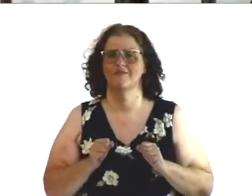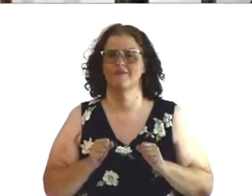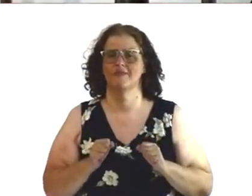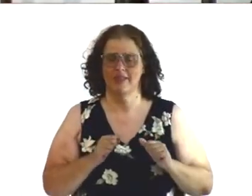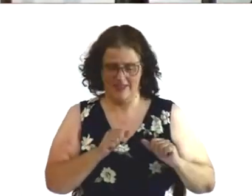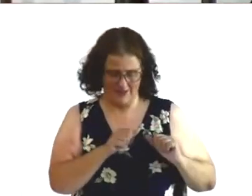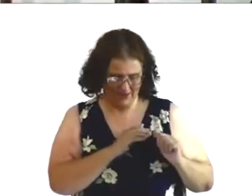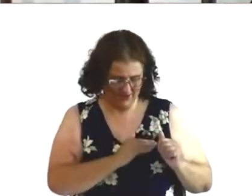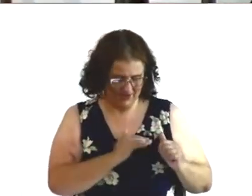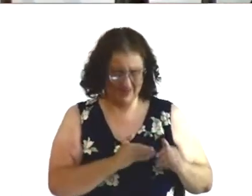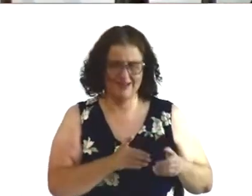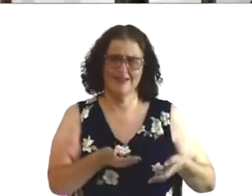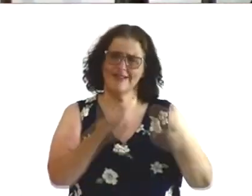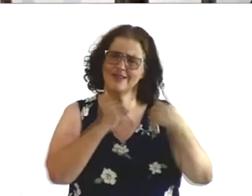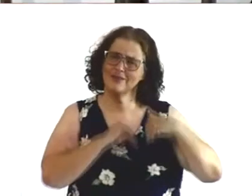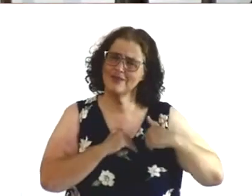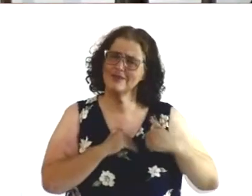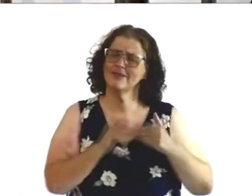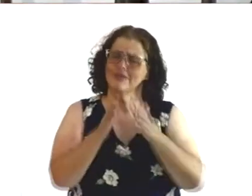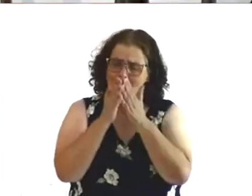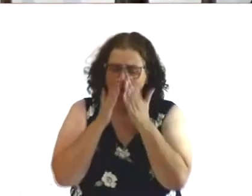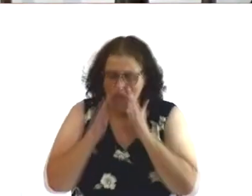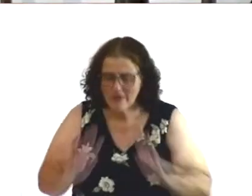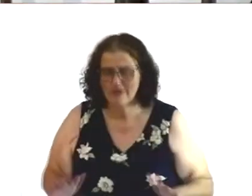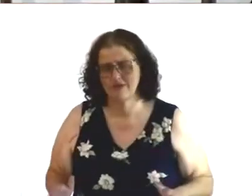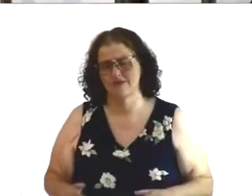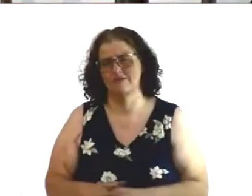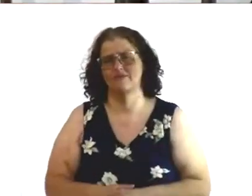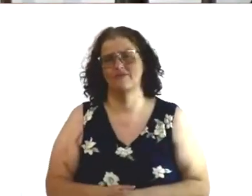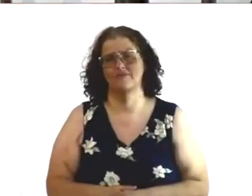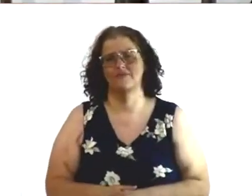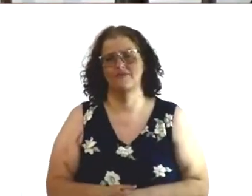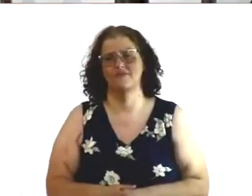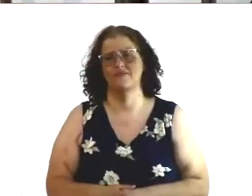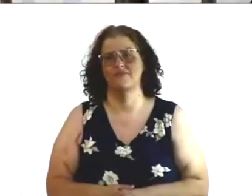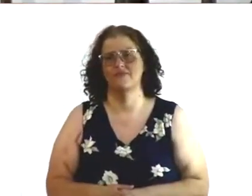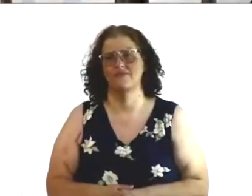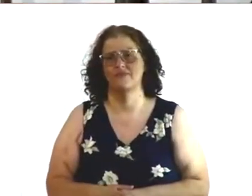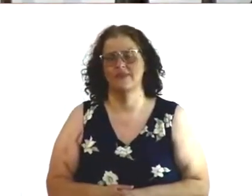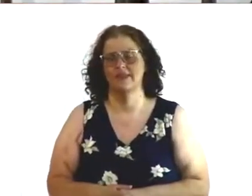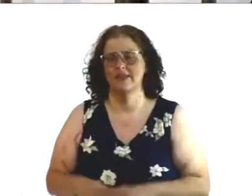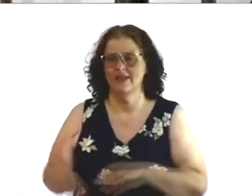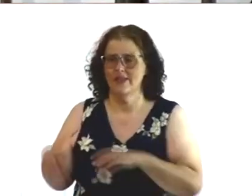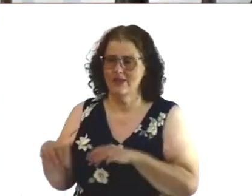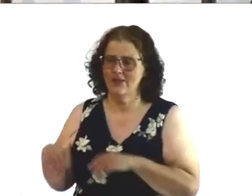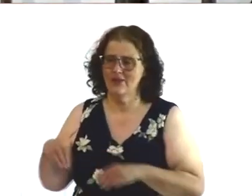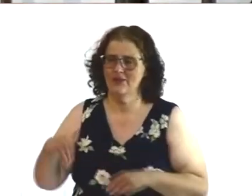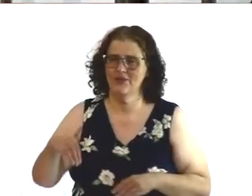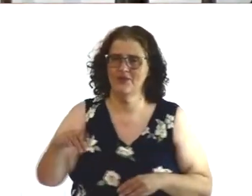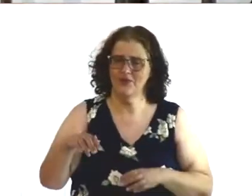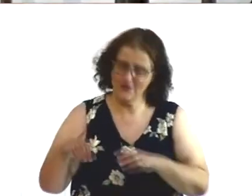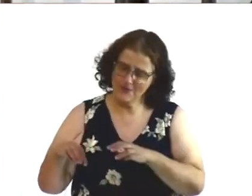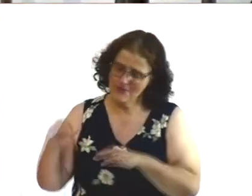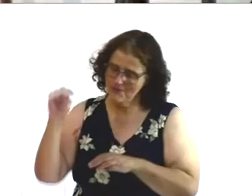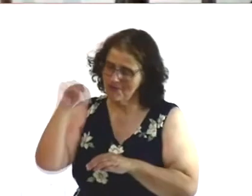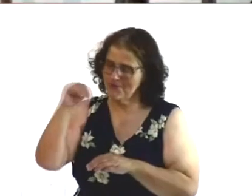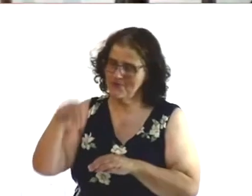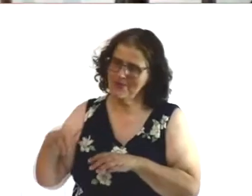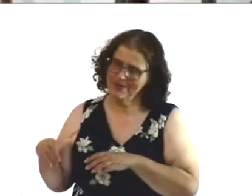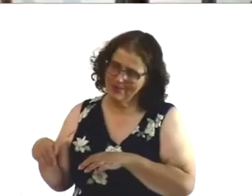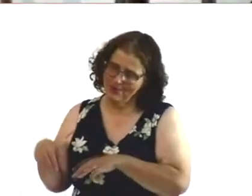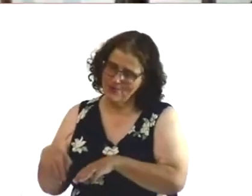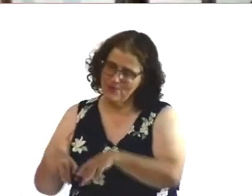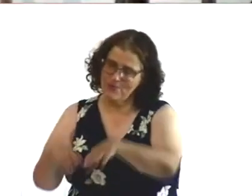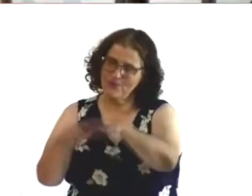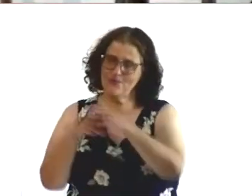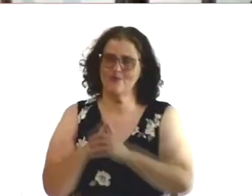diz isso. Então, eu quero aplicar isso à luz do que os magos viveram, né? Como descobrir a